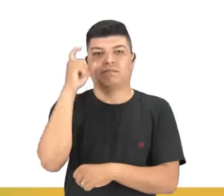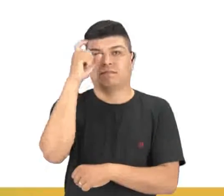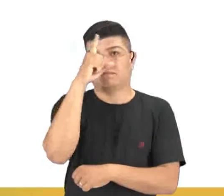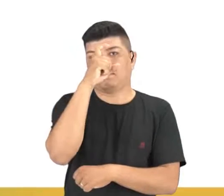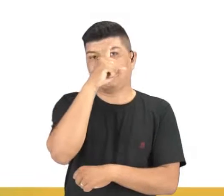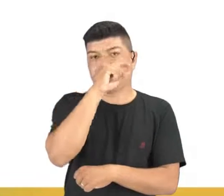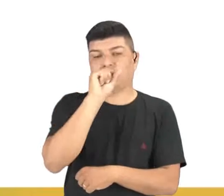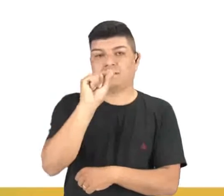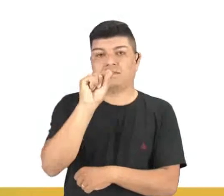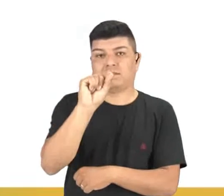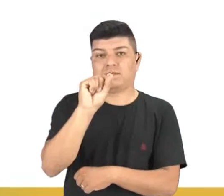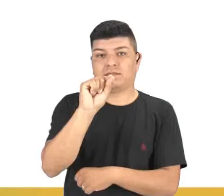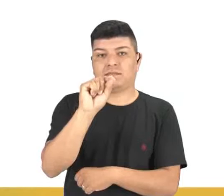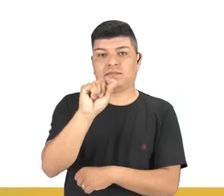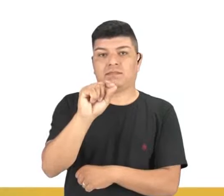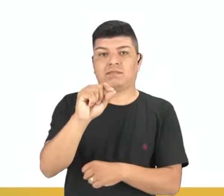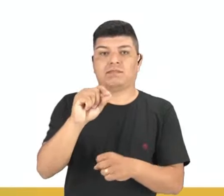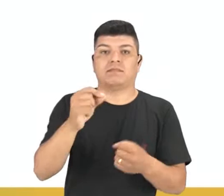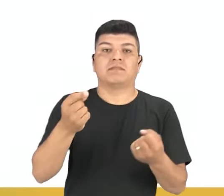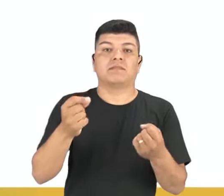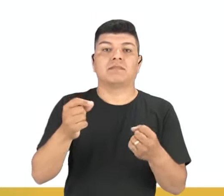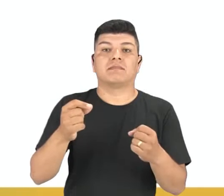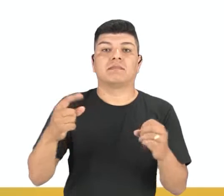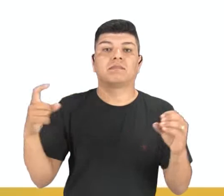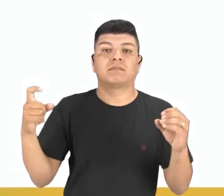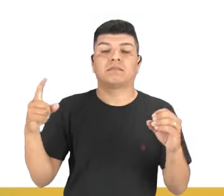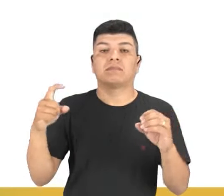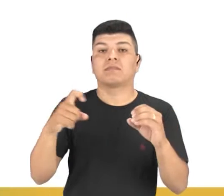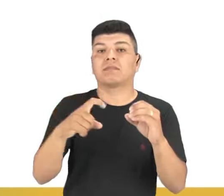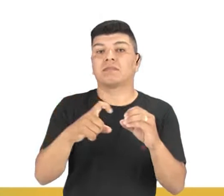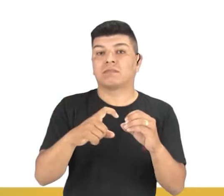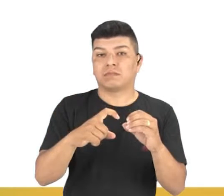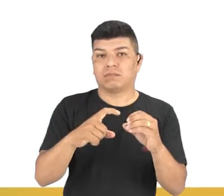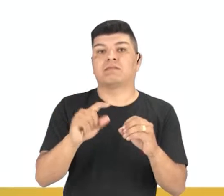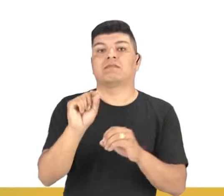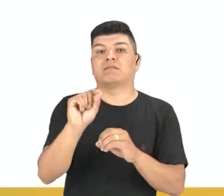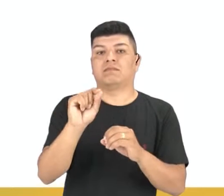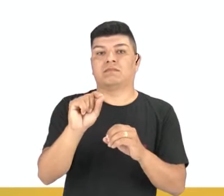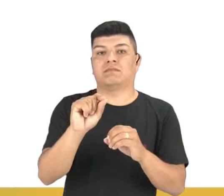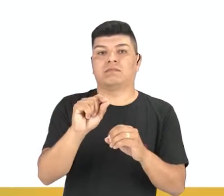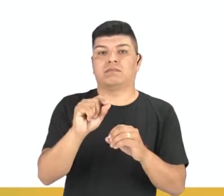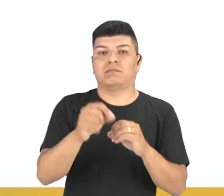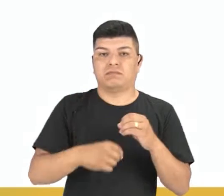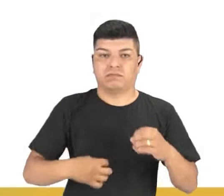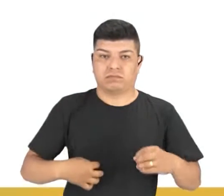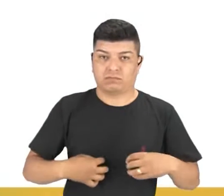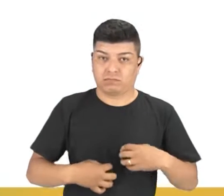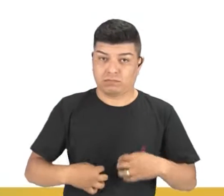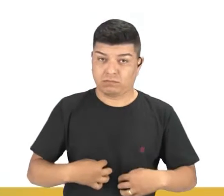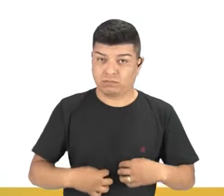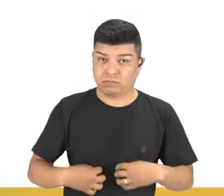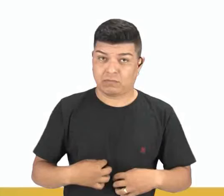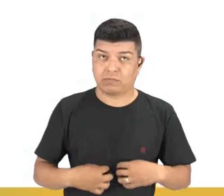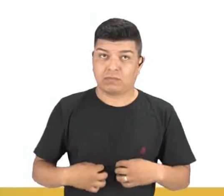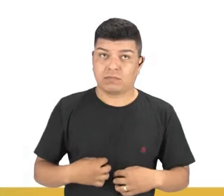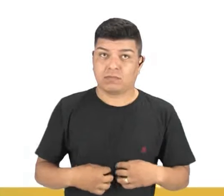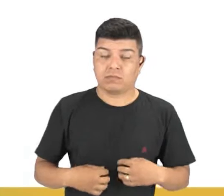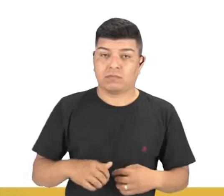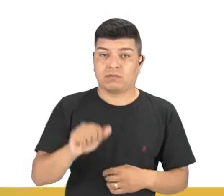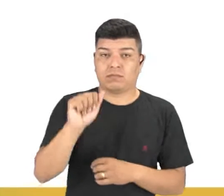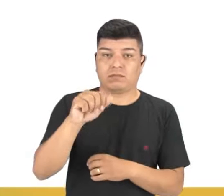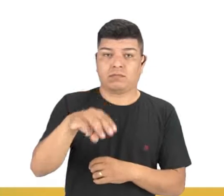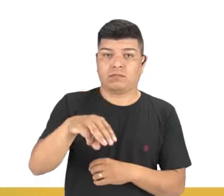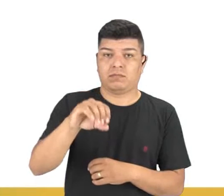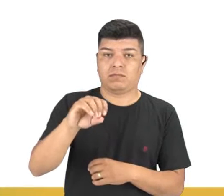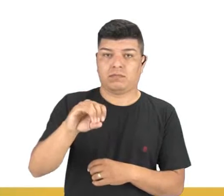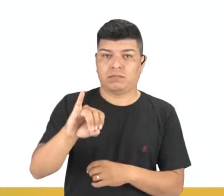dificuldade em codificar uma enzima, tá? Que vai fazer a digestão, e essa digestão dos